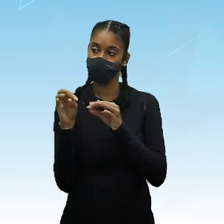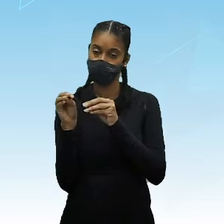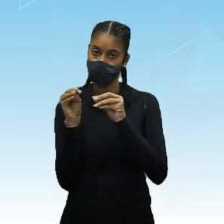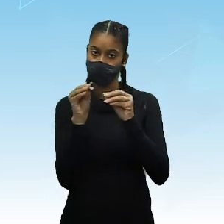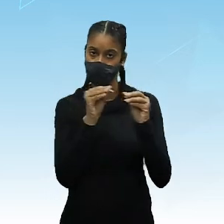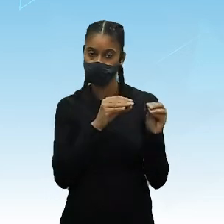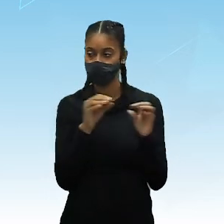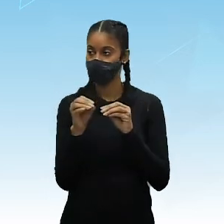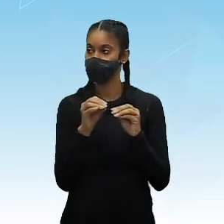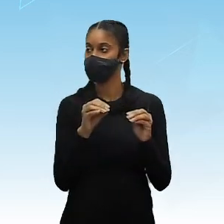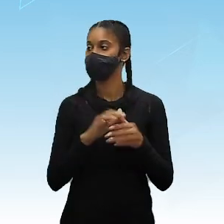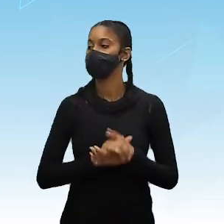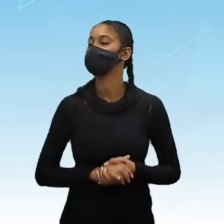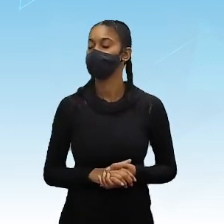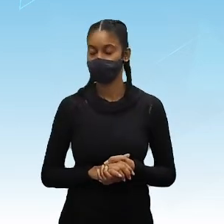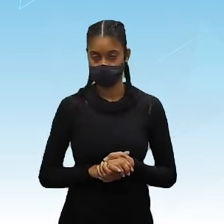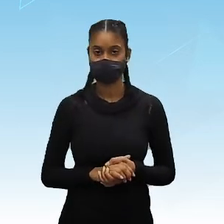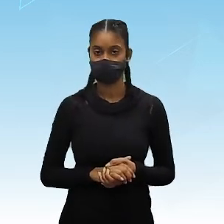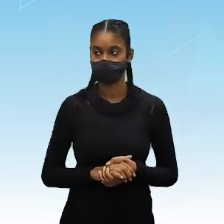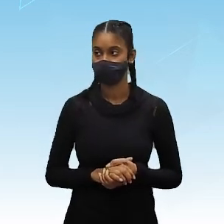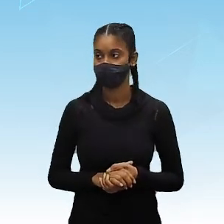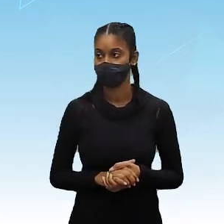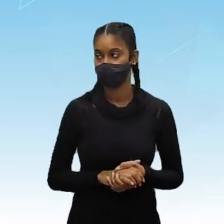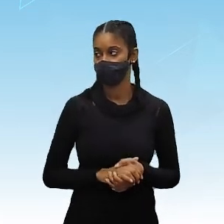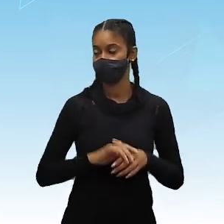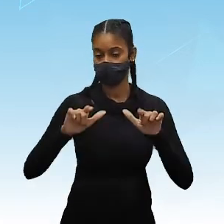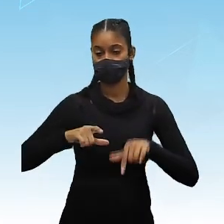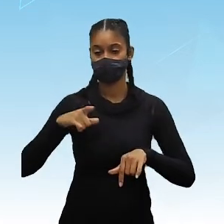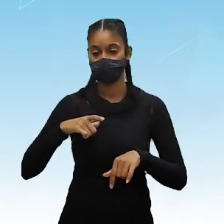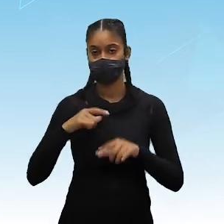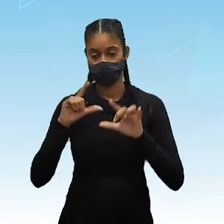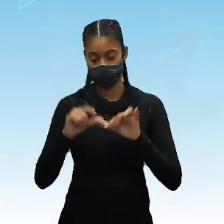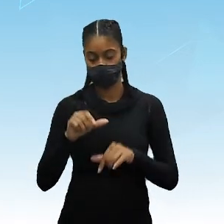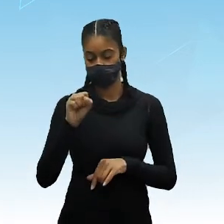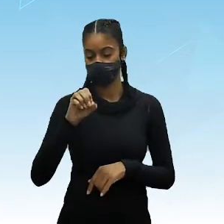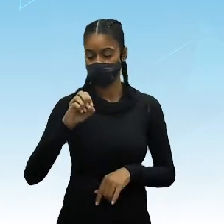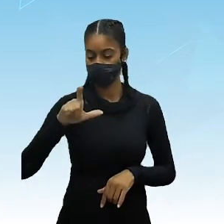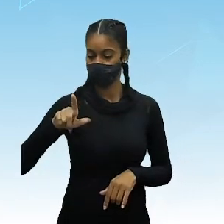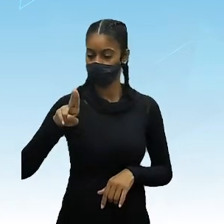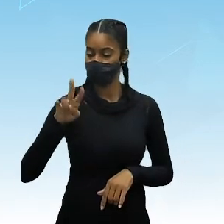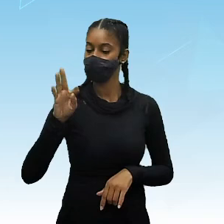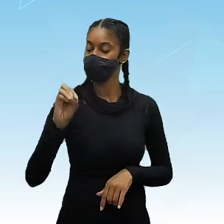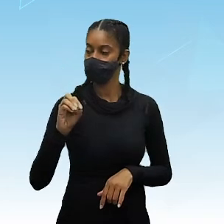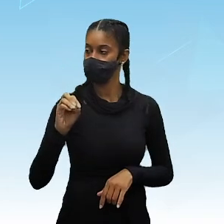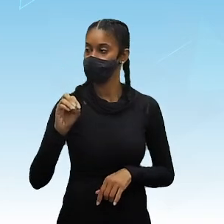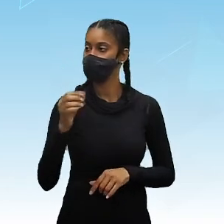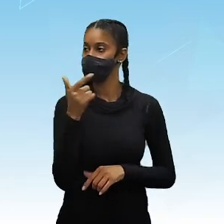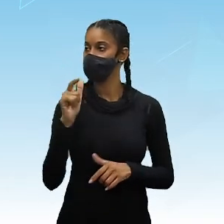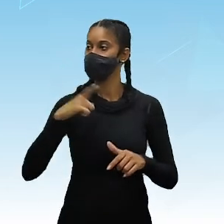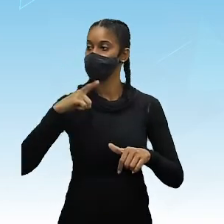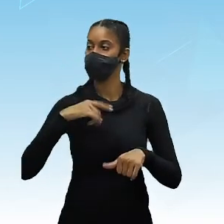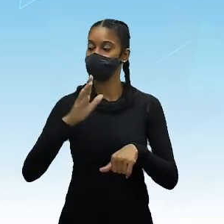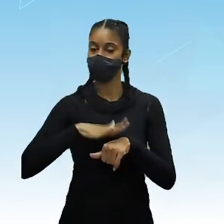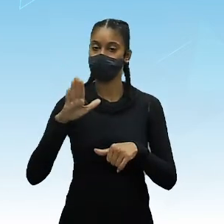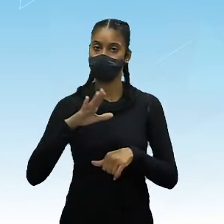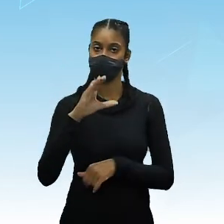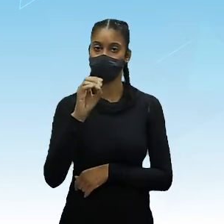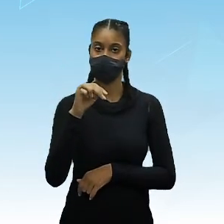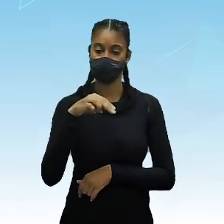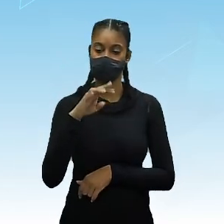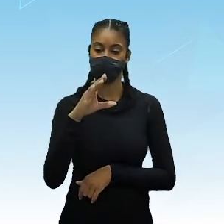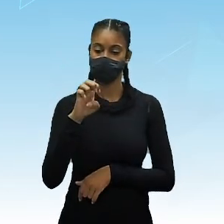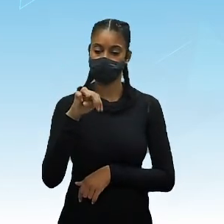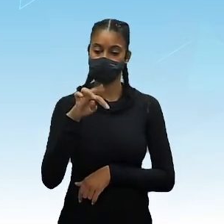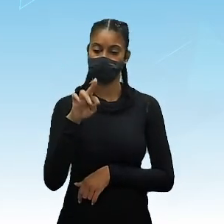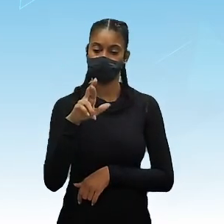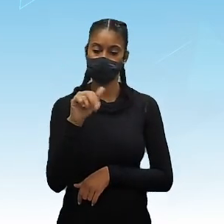menos soluto para o meio que tem mais soluto. Do meio menos concentrado para o meio mais concentrado.